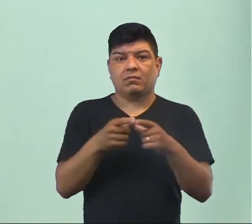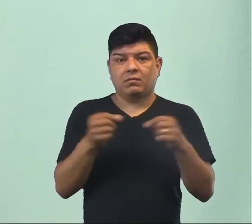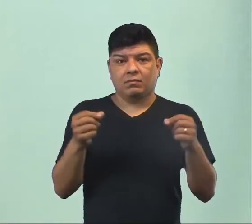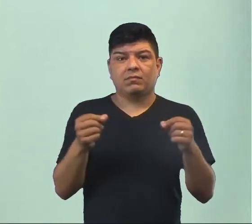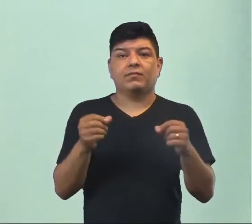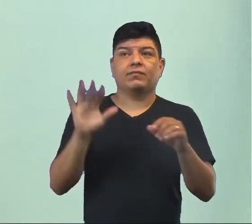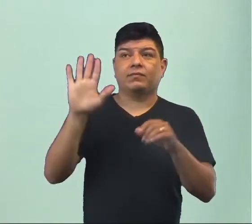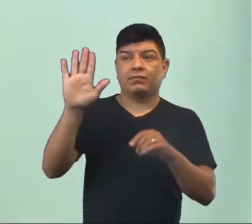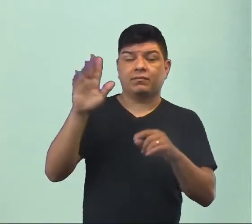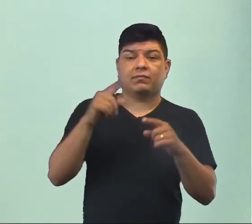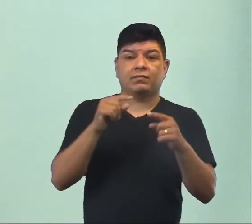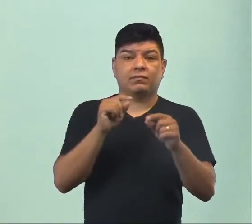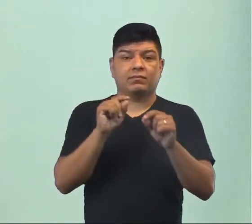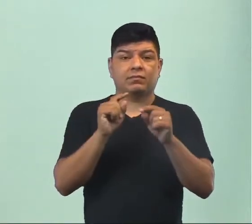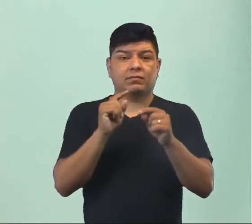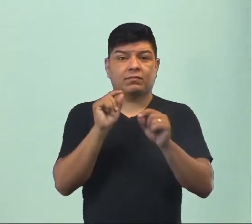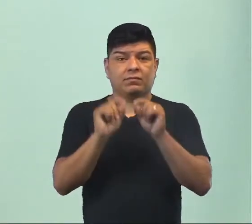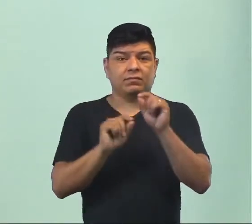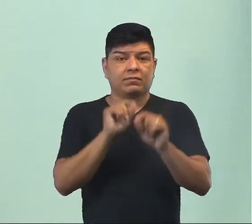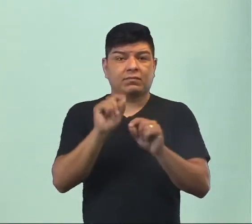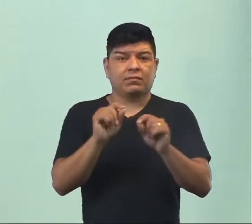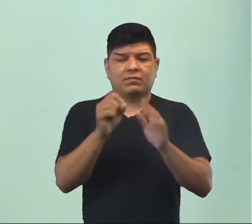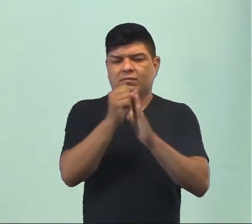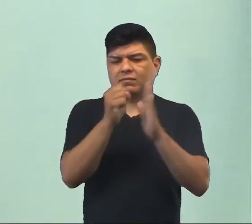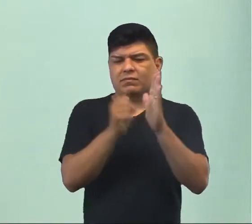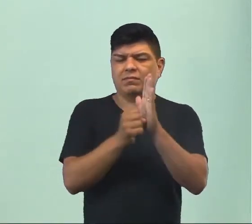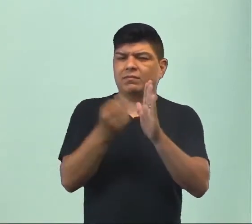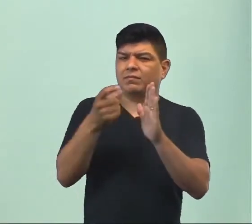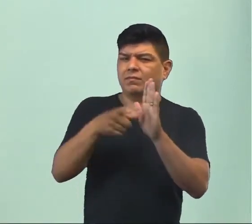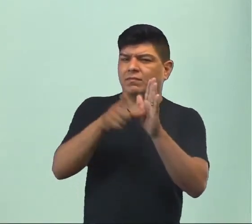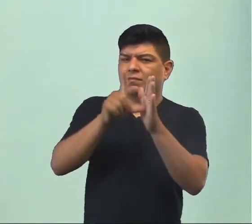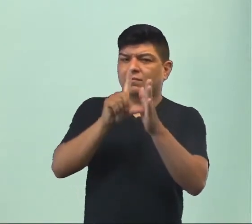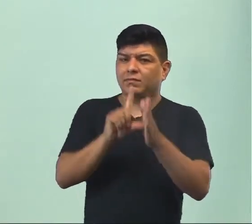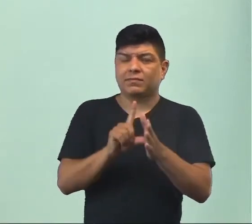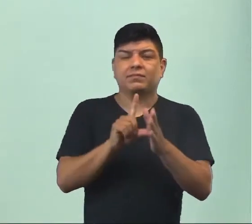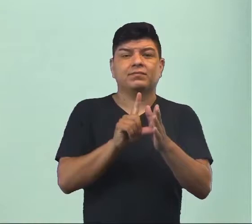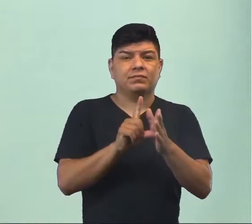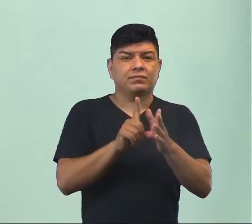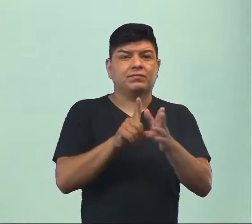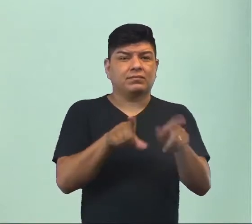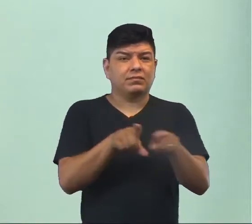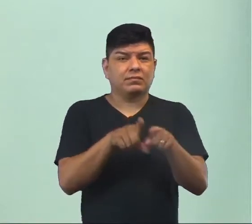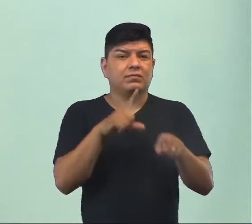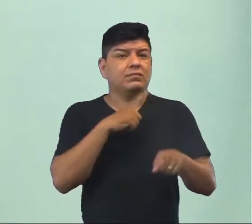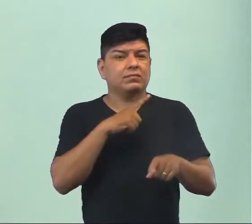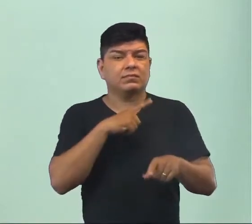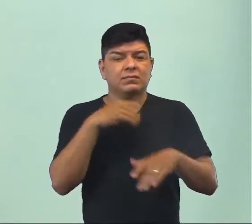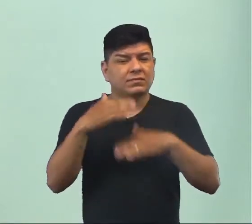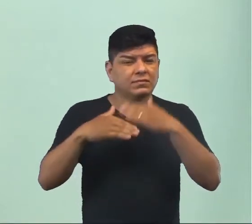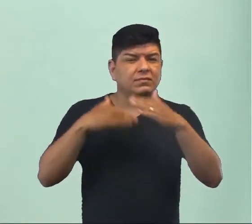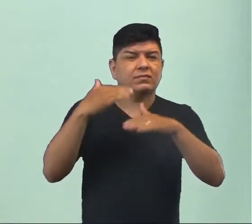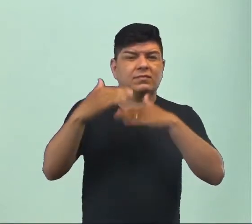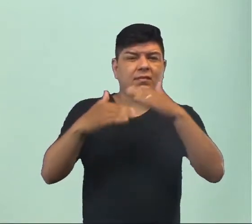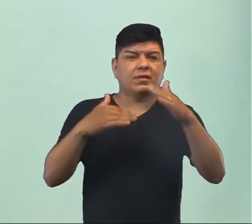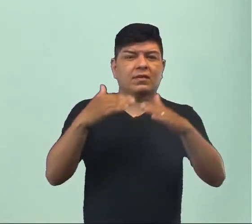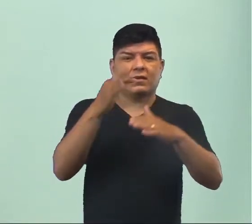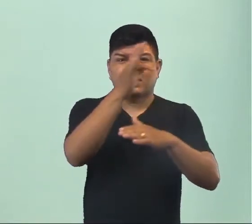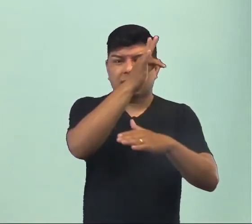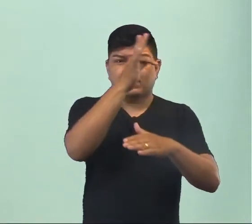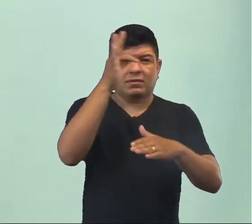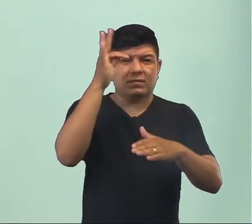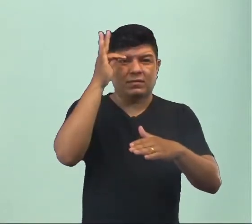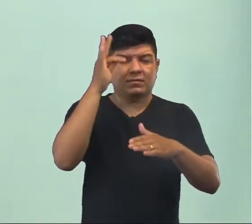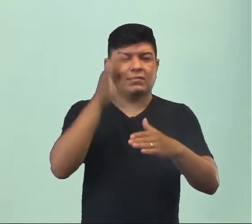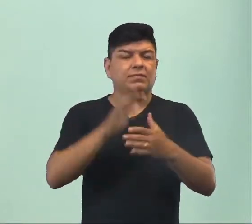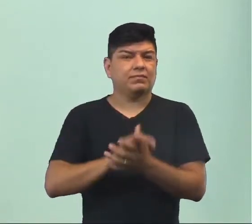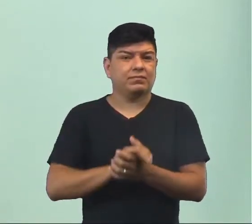que remonta a muitos séculos antes, onde a gente tem avanços filosóficos,